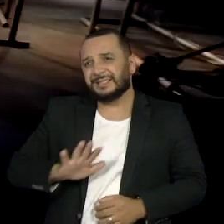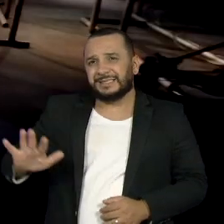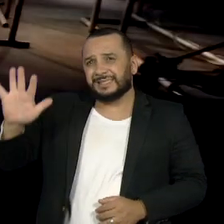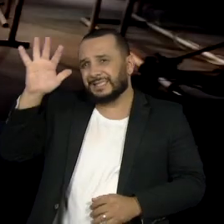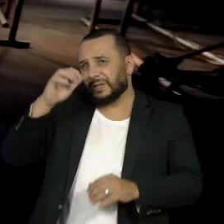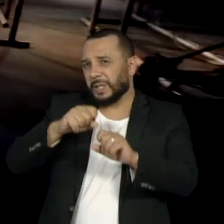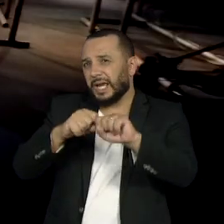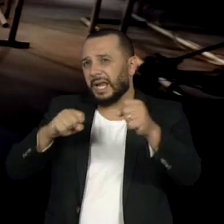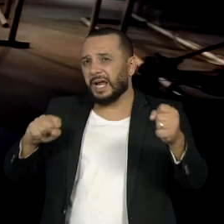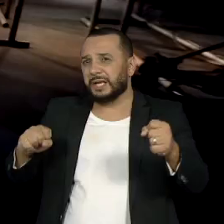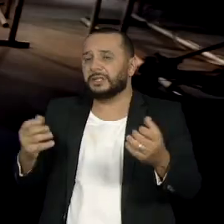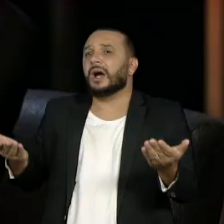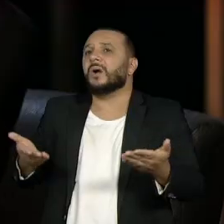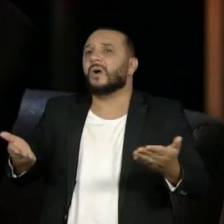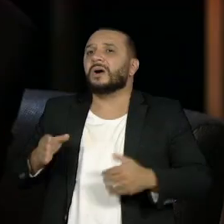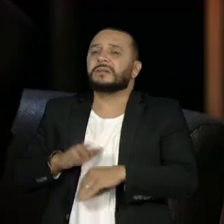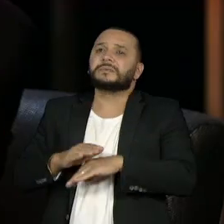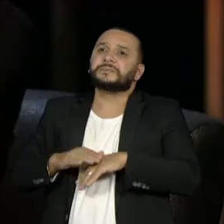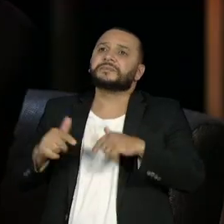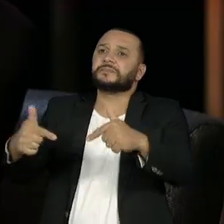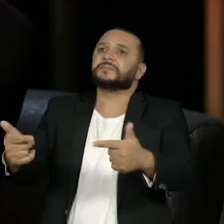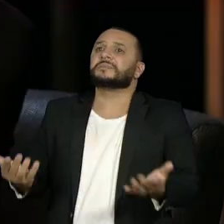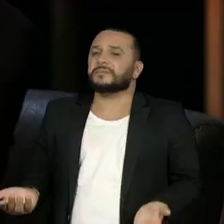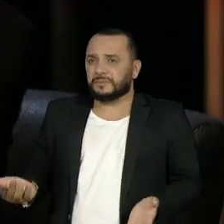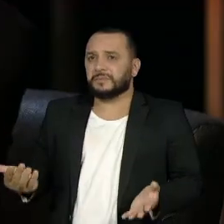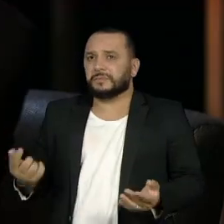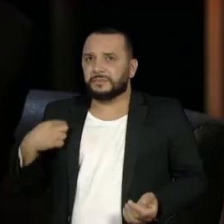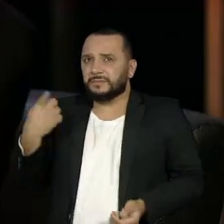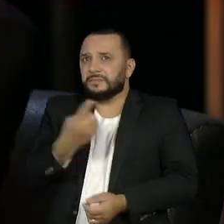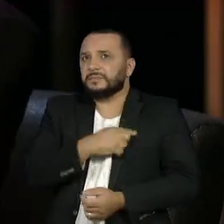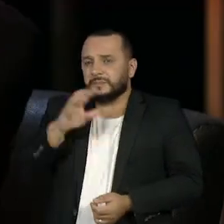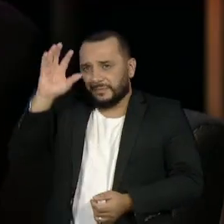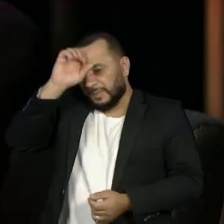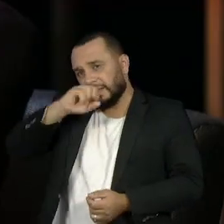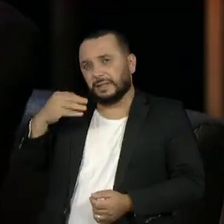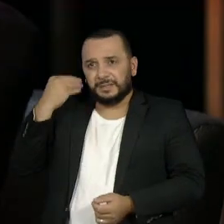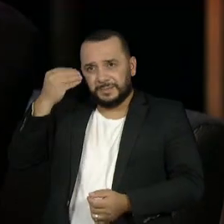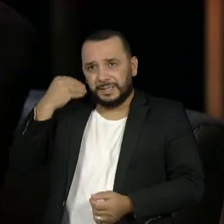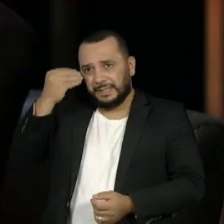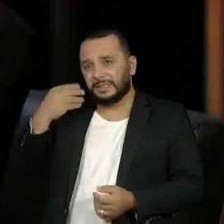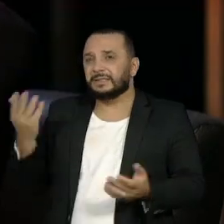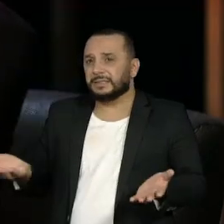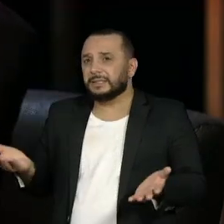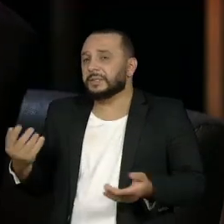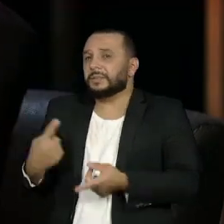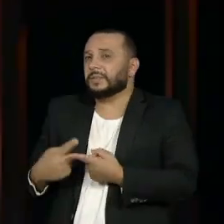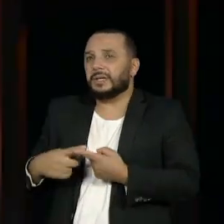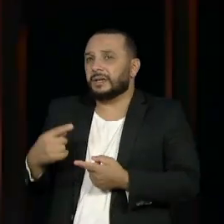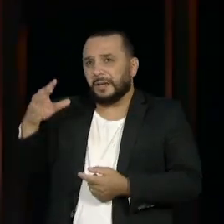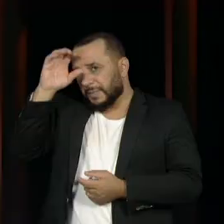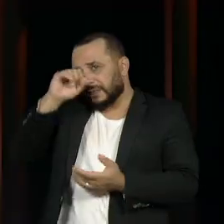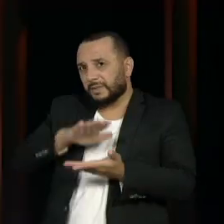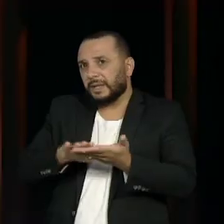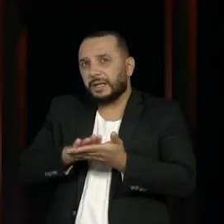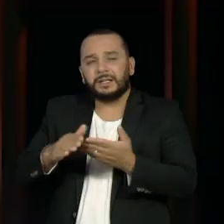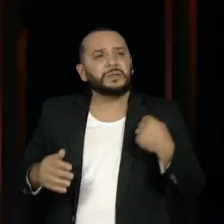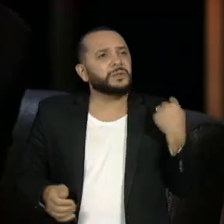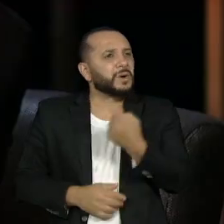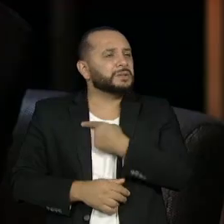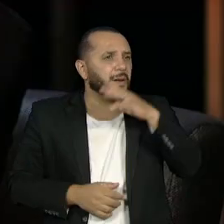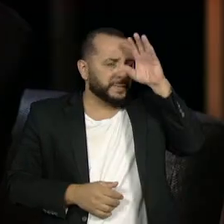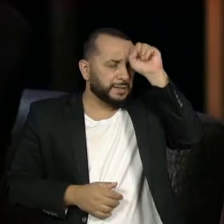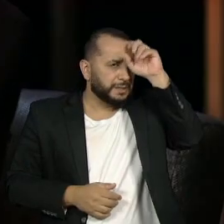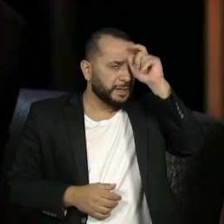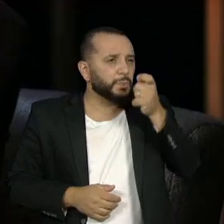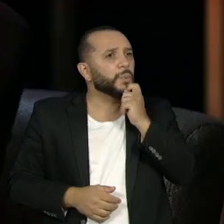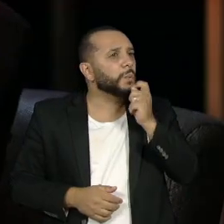você que tem que fazer agora a gente tem que aprender com a experiência que nós não estamos fazendo agora com a chegada da cor gente não aprendeu